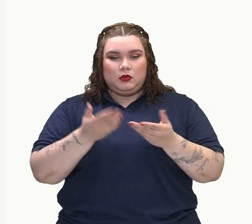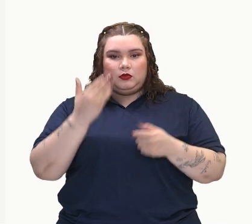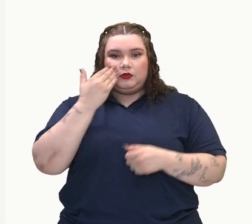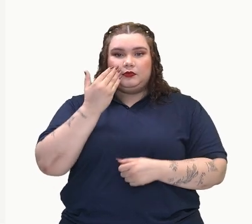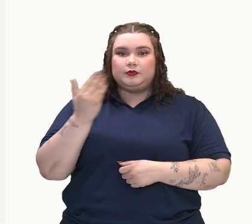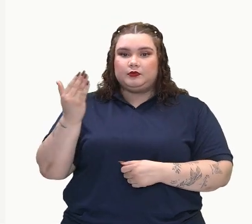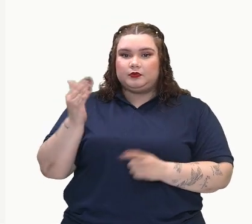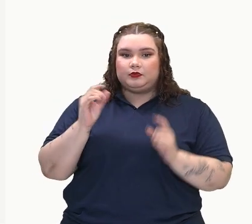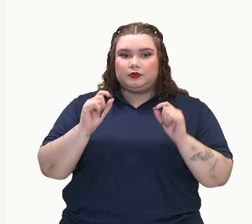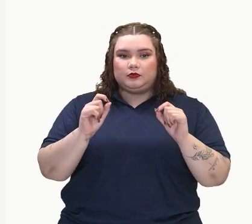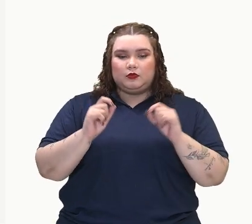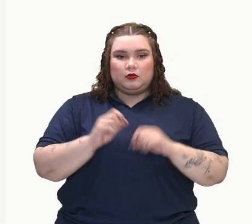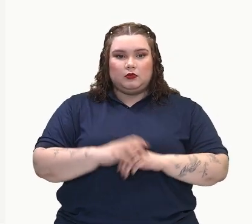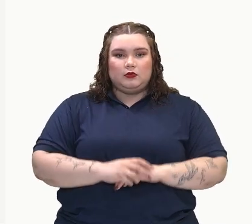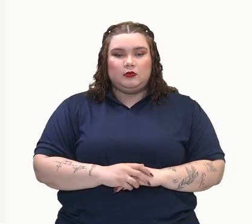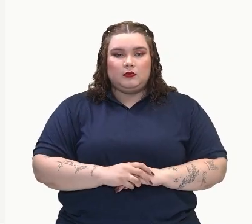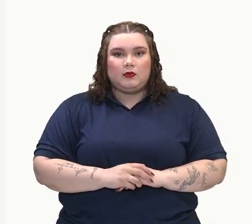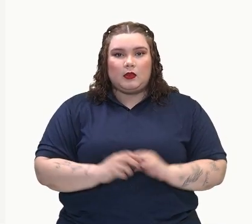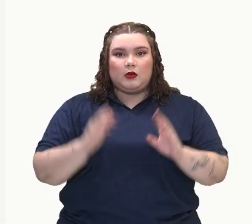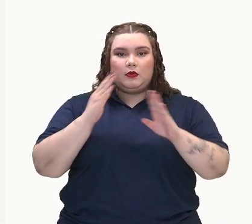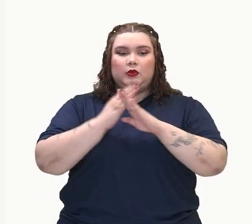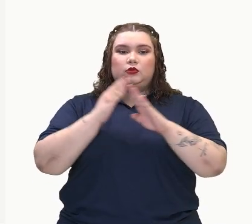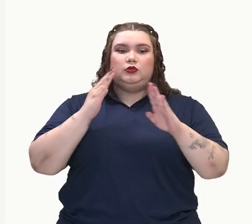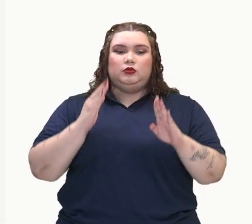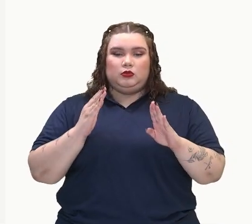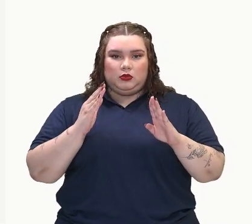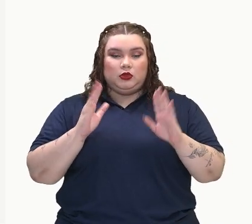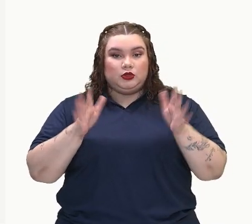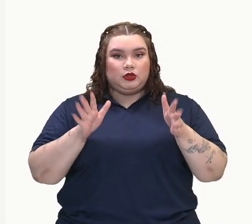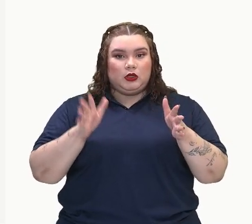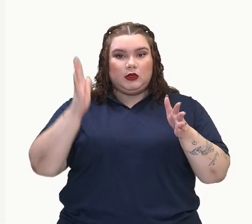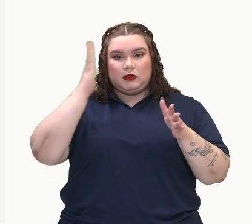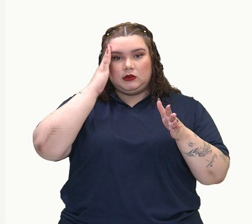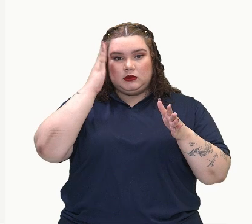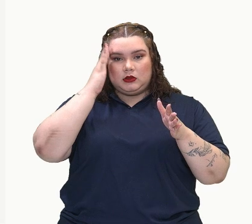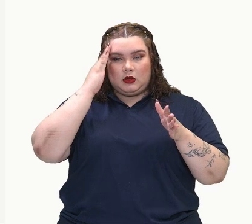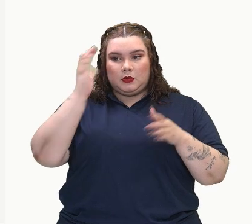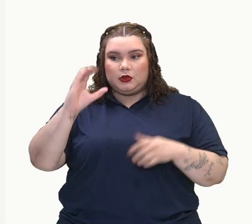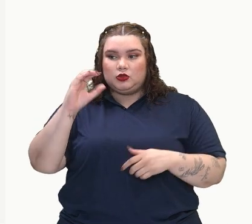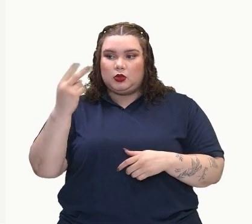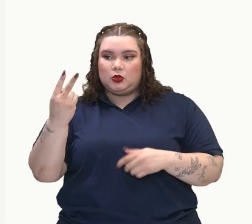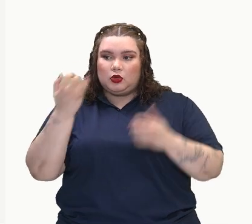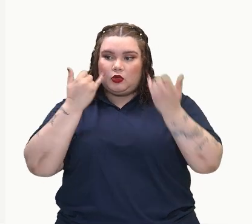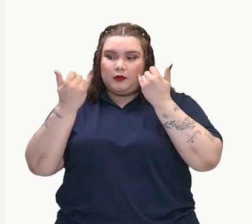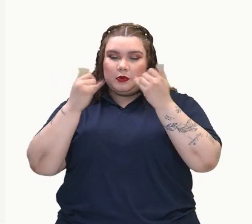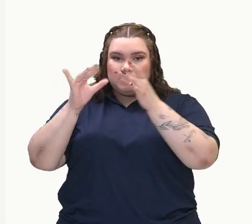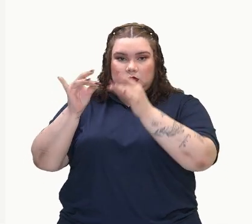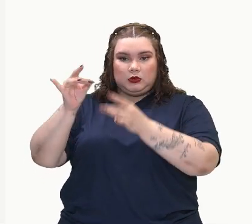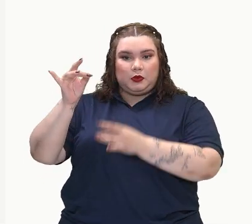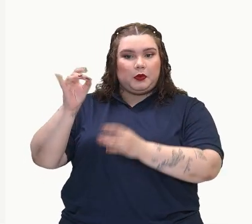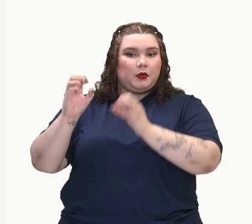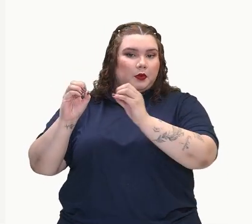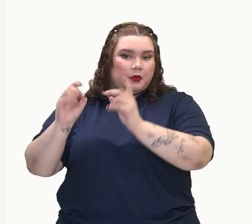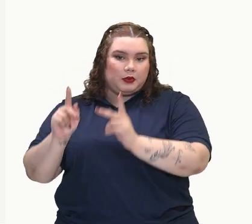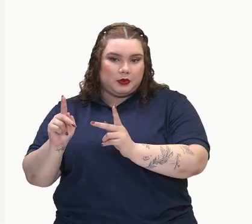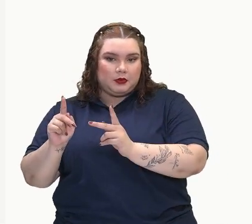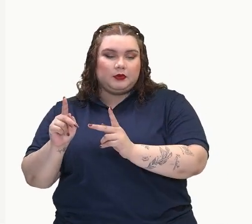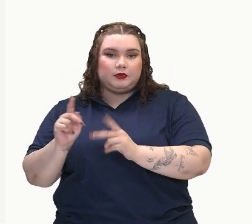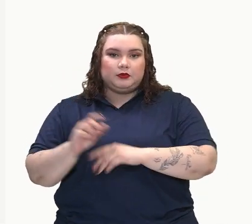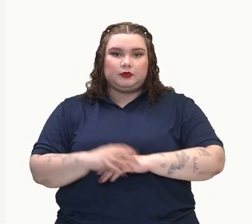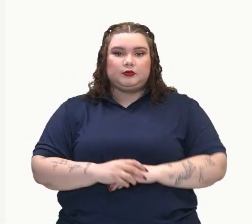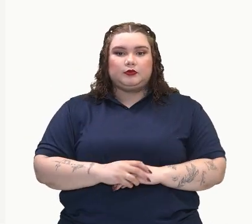vem a questão. Para eu encontrar aqui, eu já tenho as coordenadas do centro da C2 e o valor do